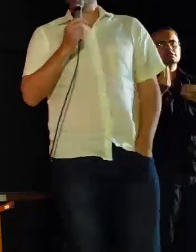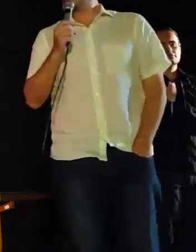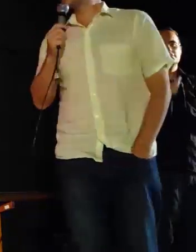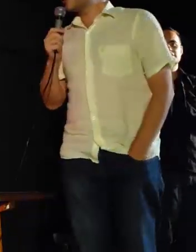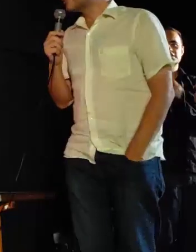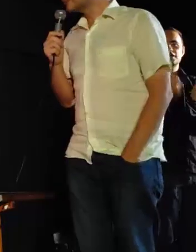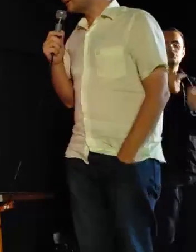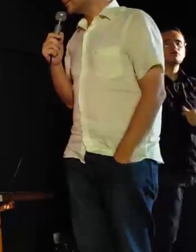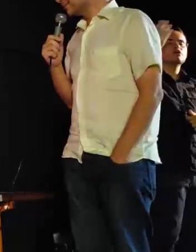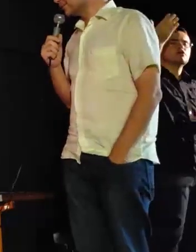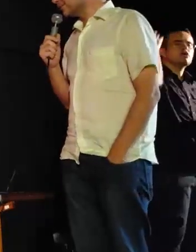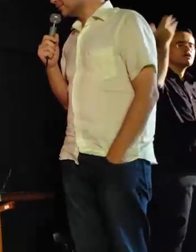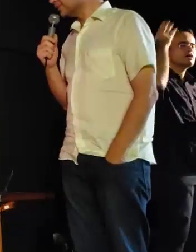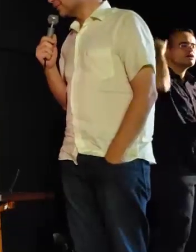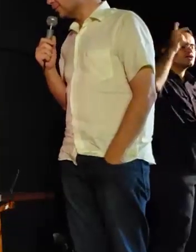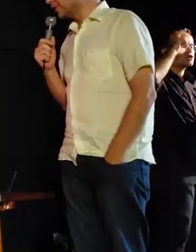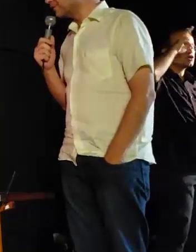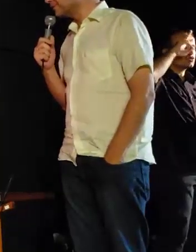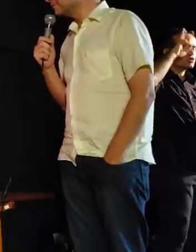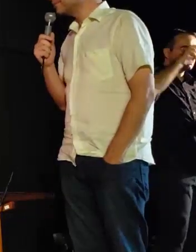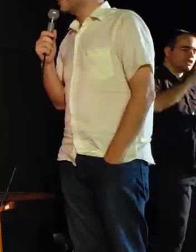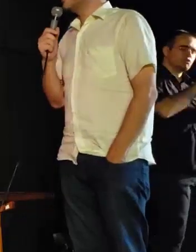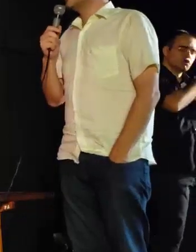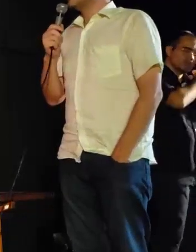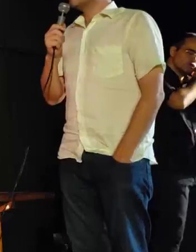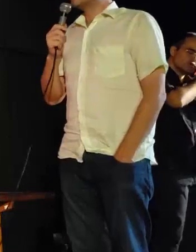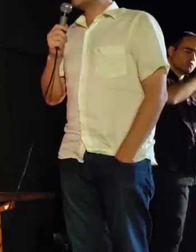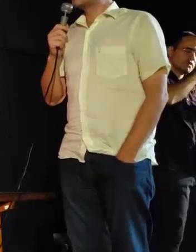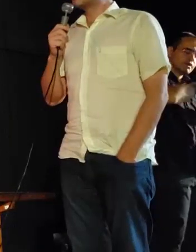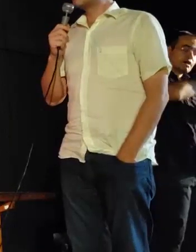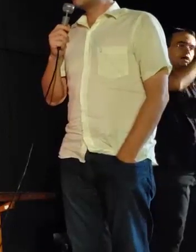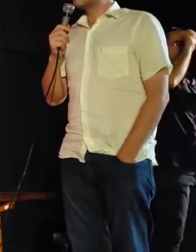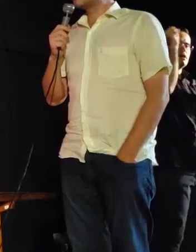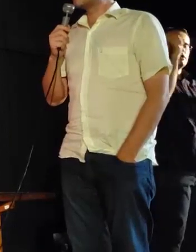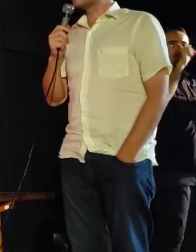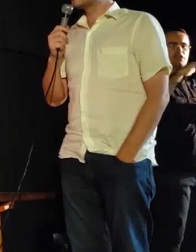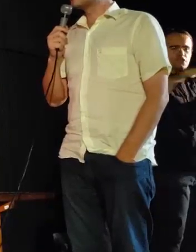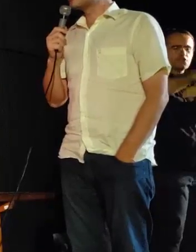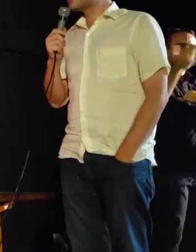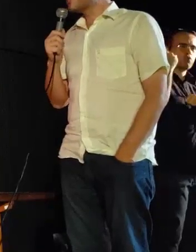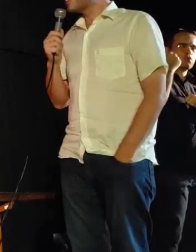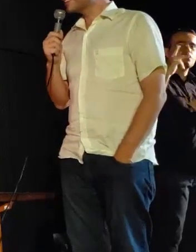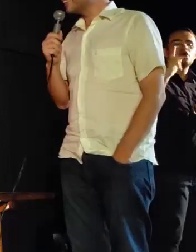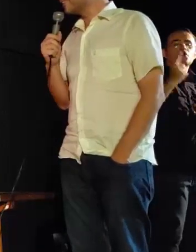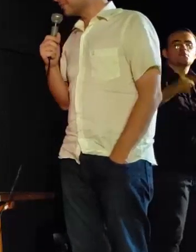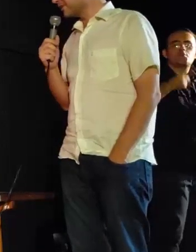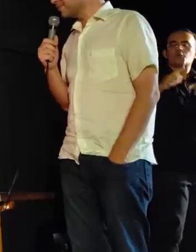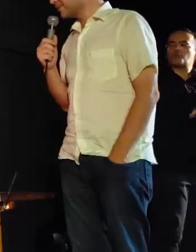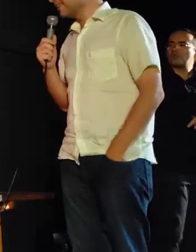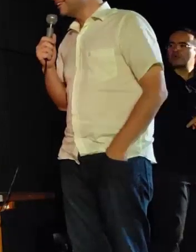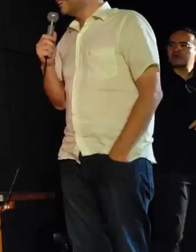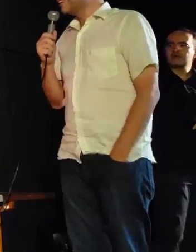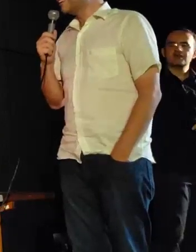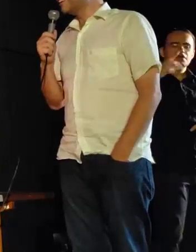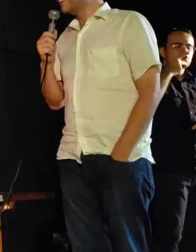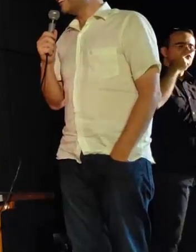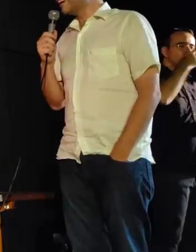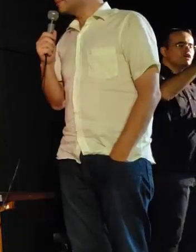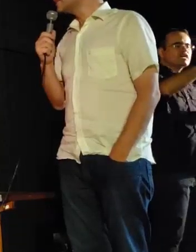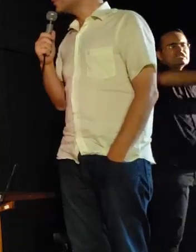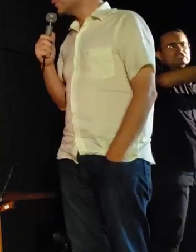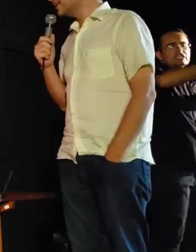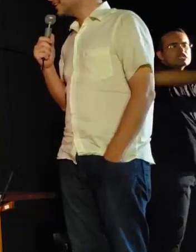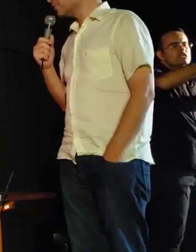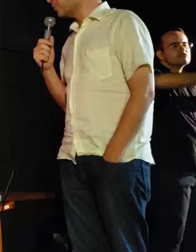fui acordado à noite porque você dizia na TV que